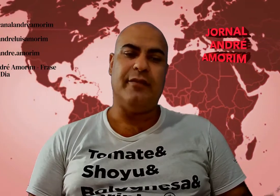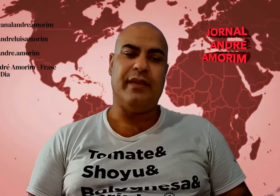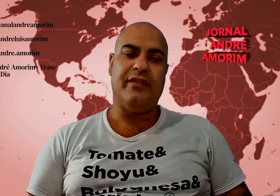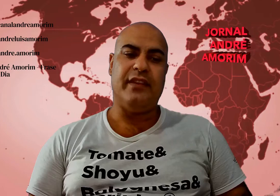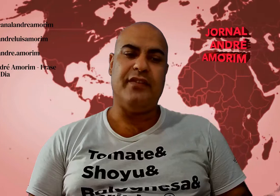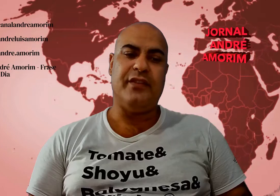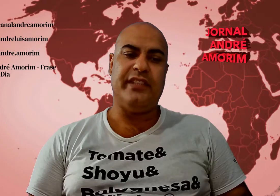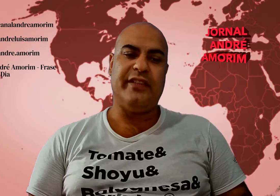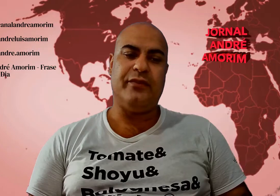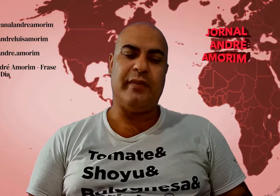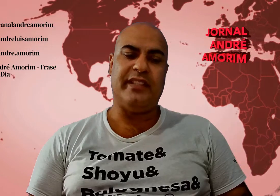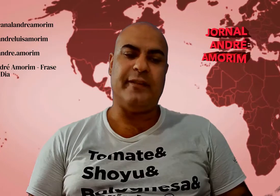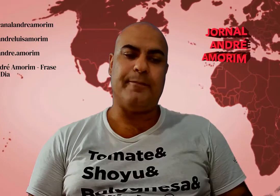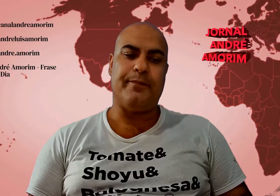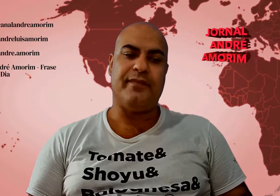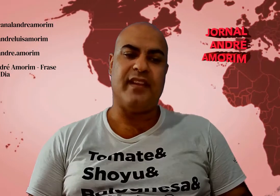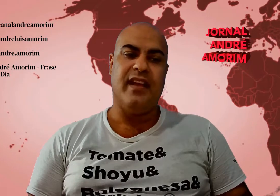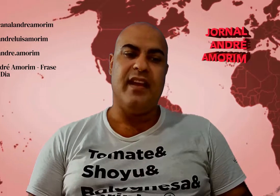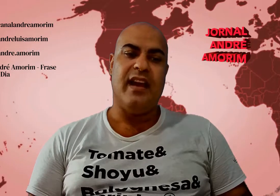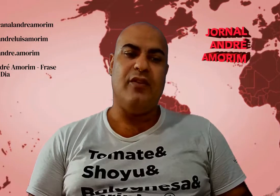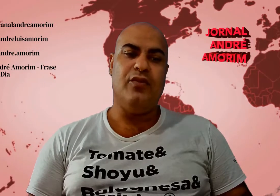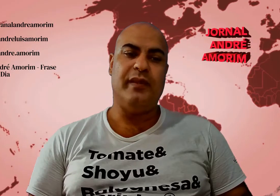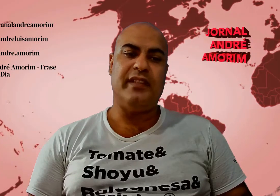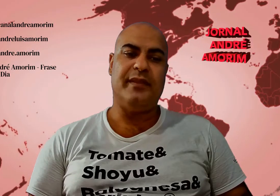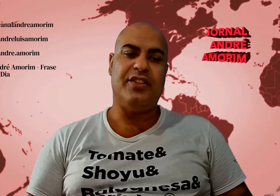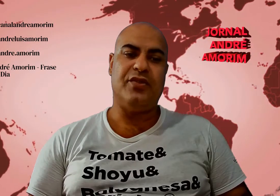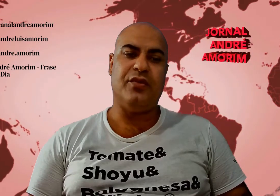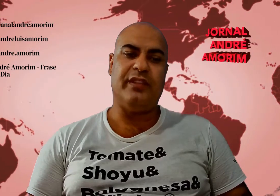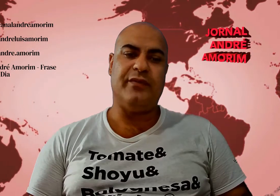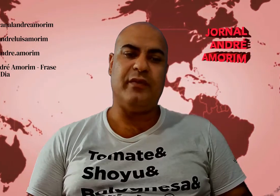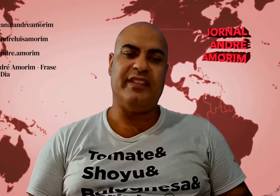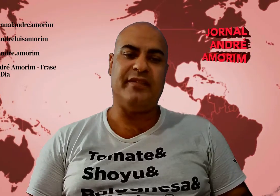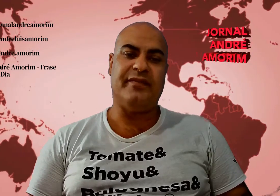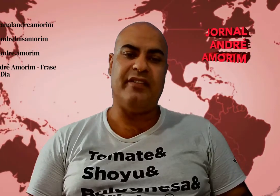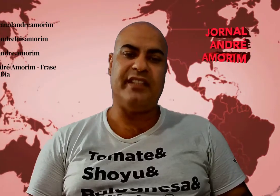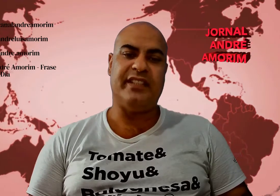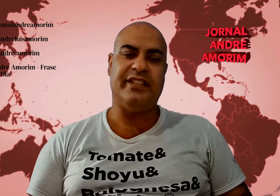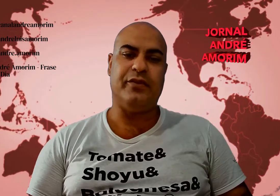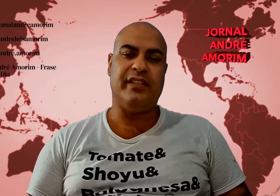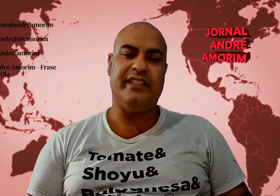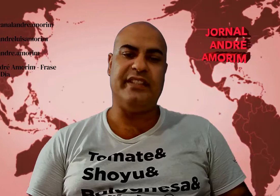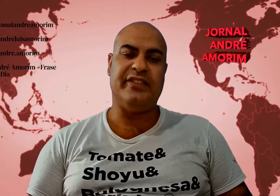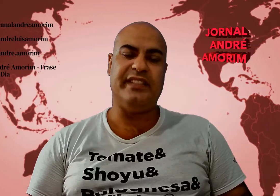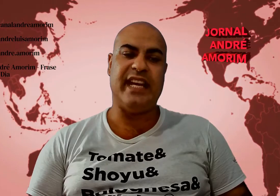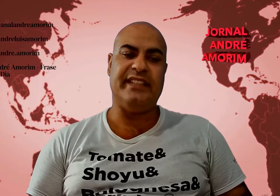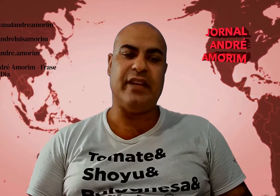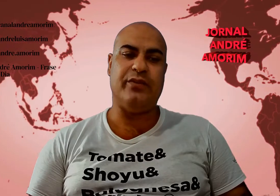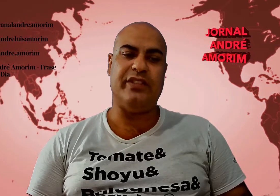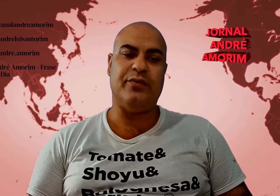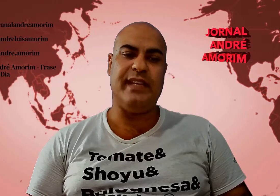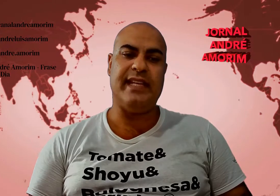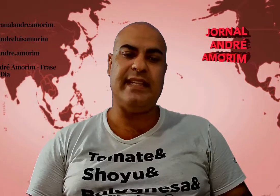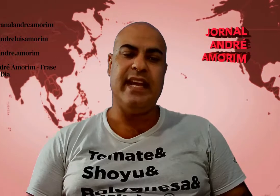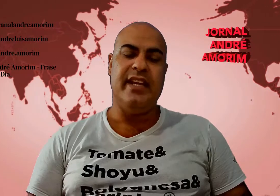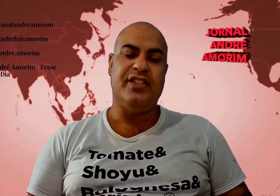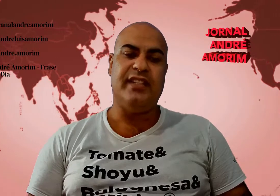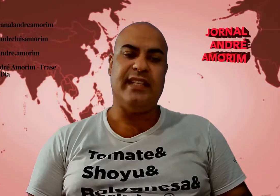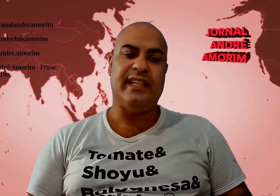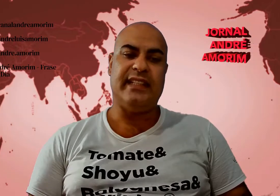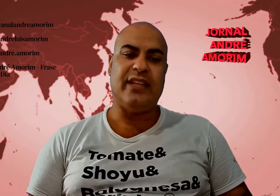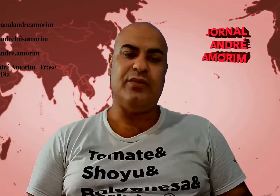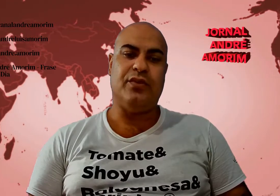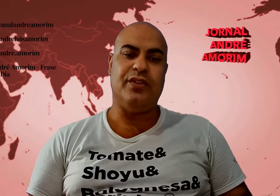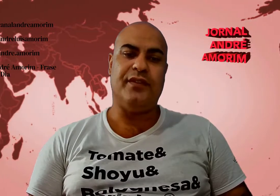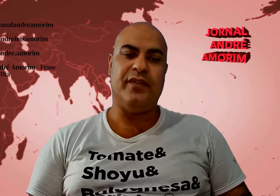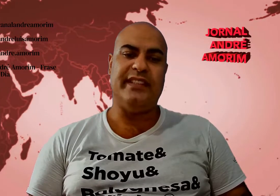Stories também verificou essa informação. A lupa também checou outra informação falsa que circulou nas redes sociais, que acusa Dominion de